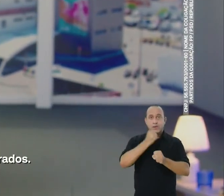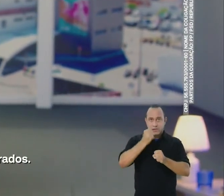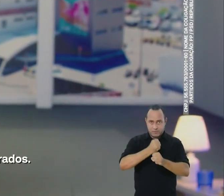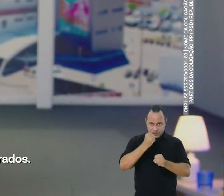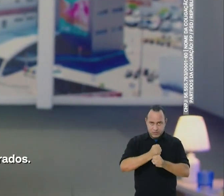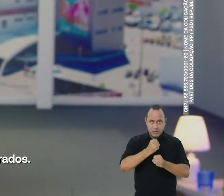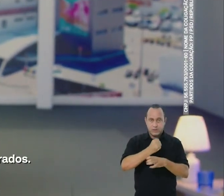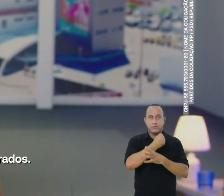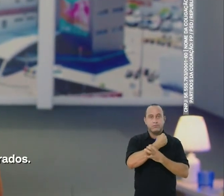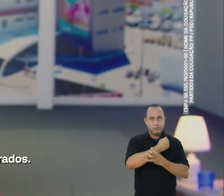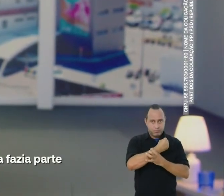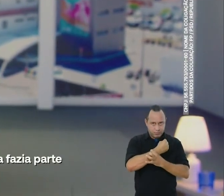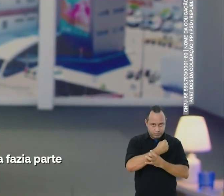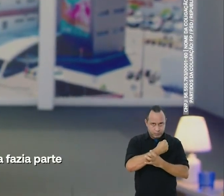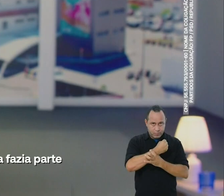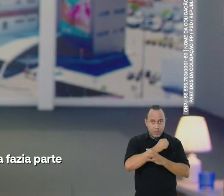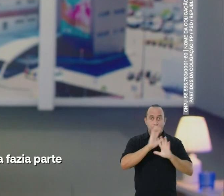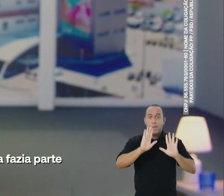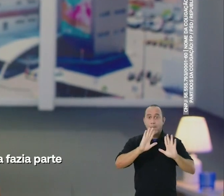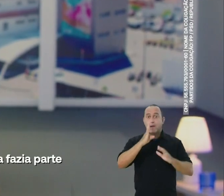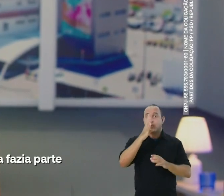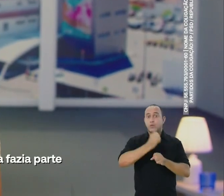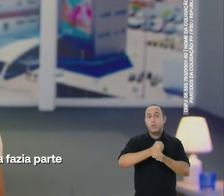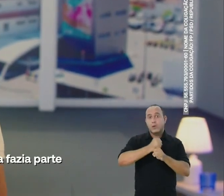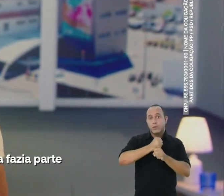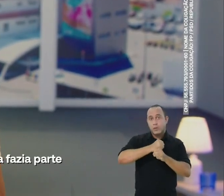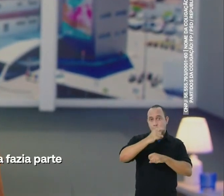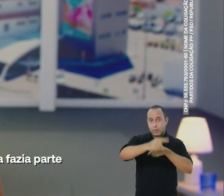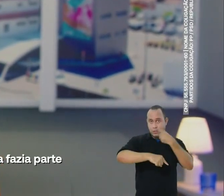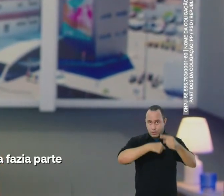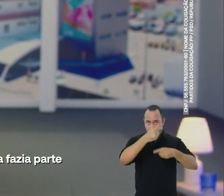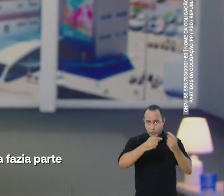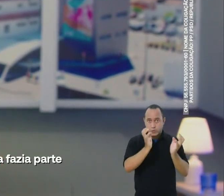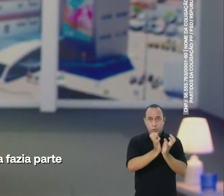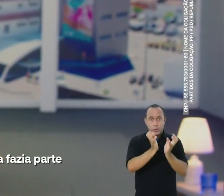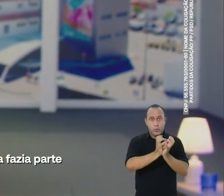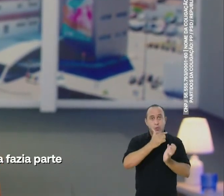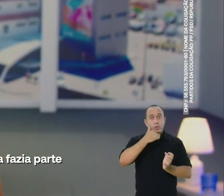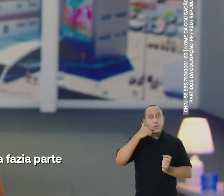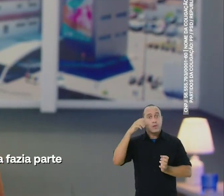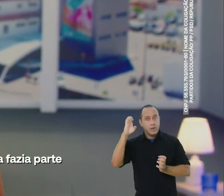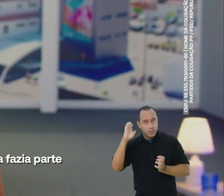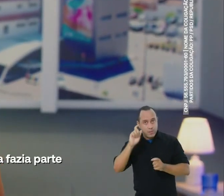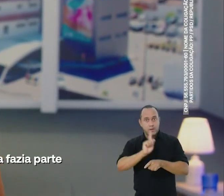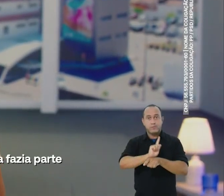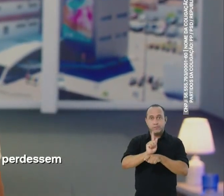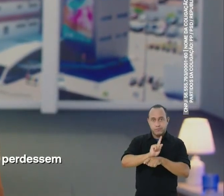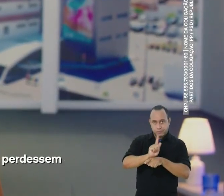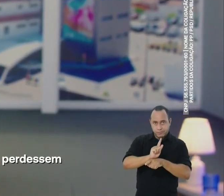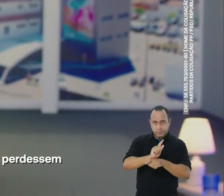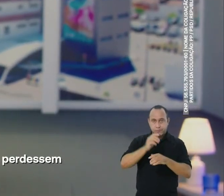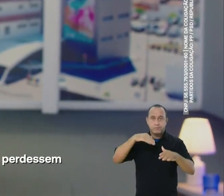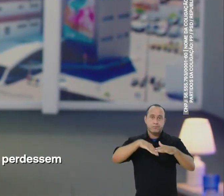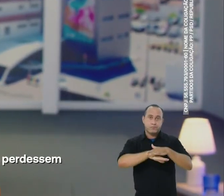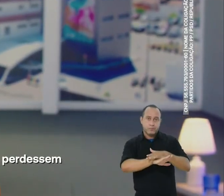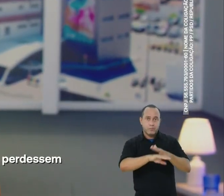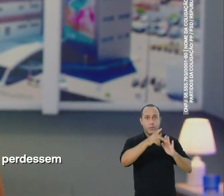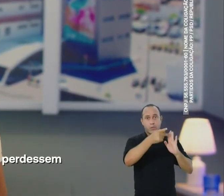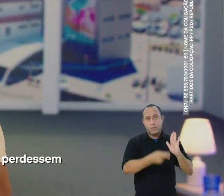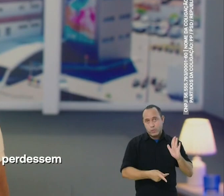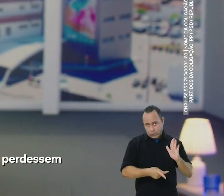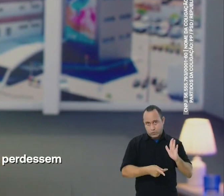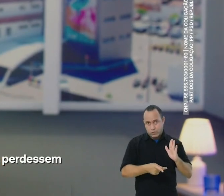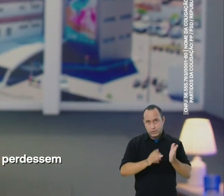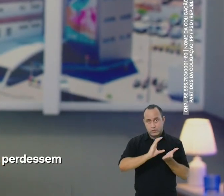construção assegurados. Mas nos 4 anos seguintes, o grupo de que Emília fazia parte engavetou o